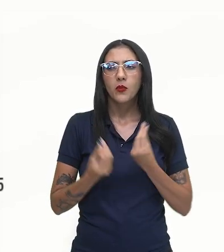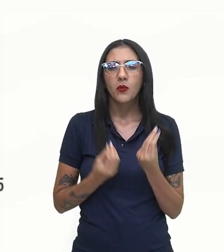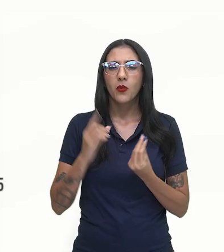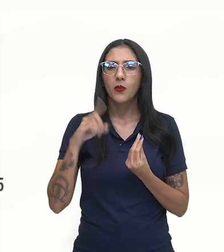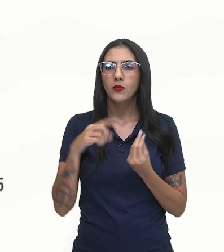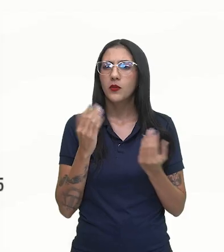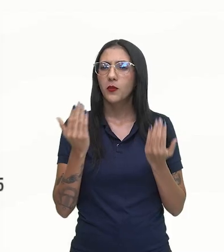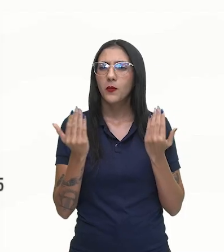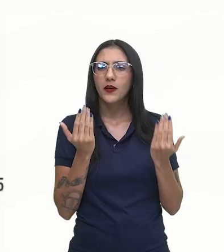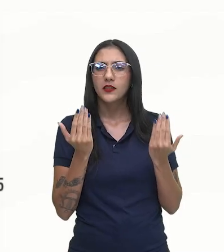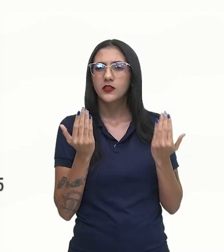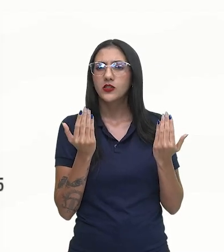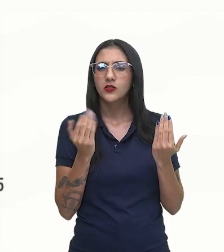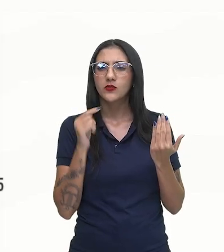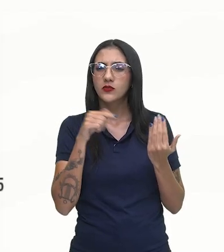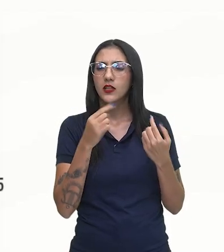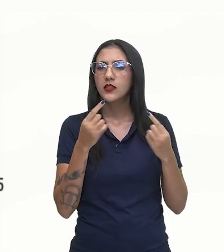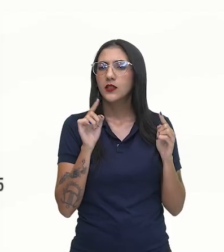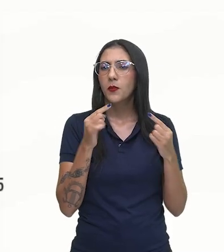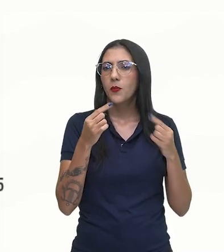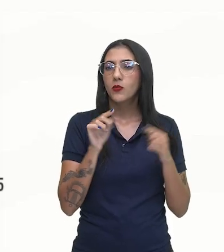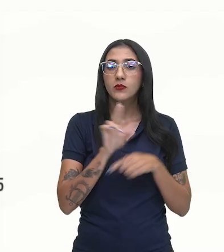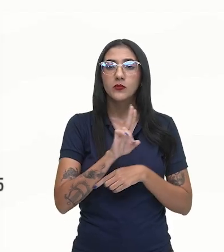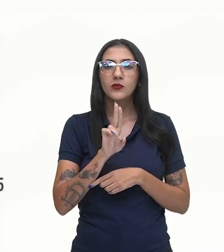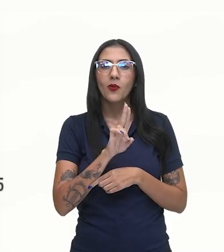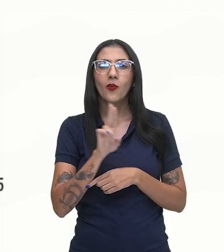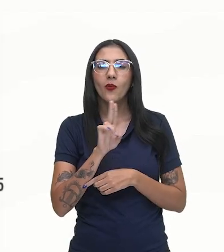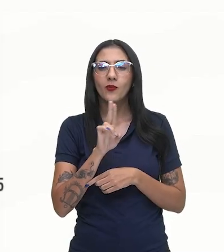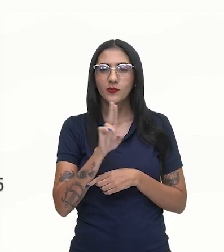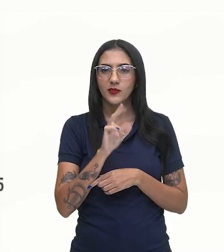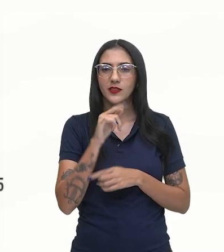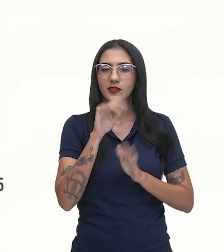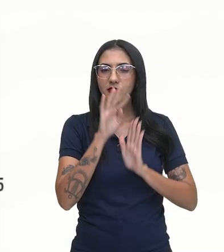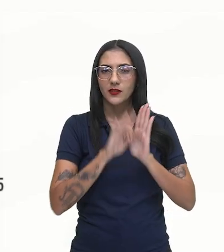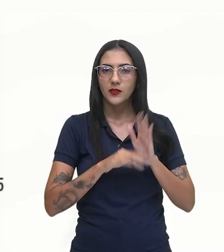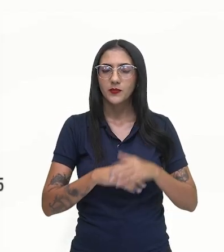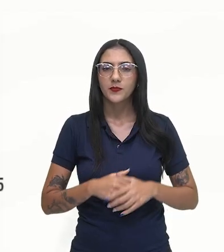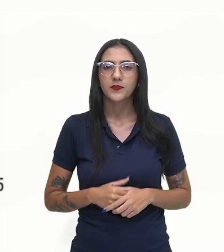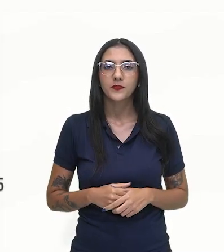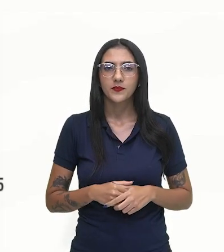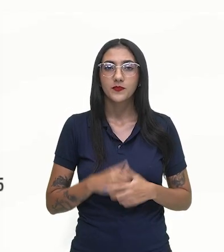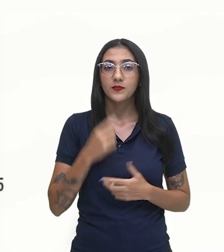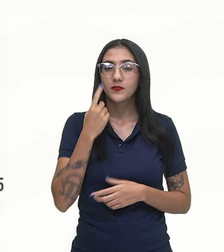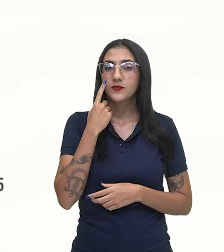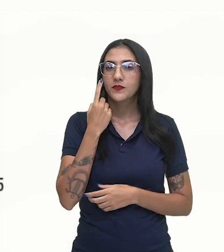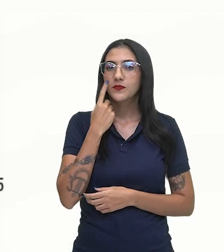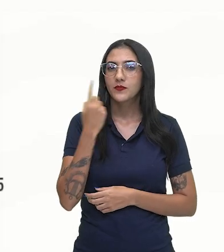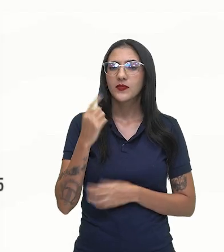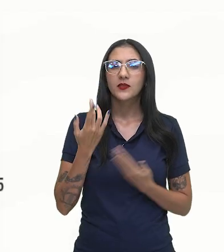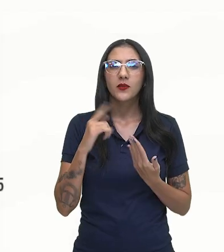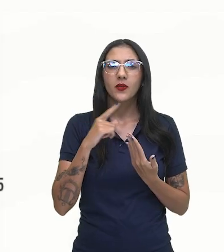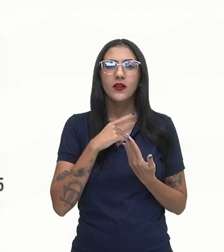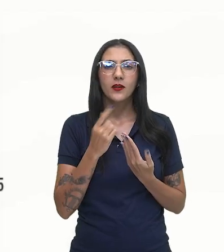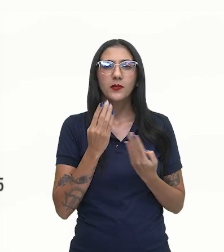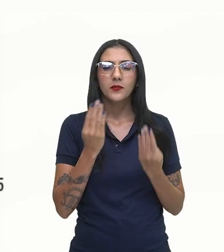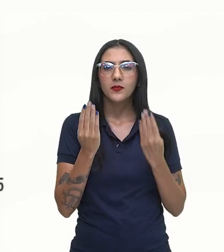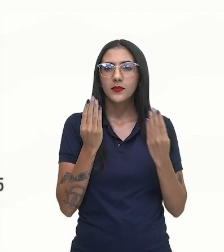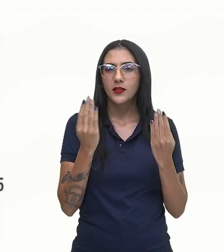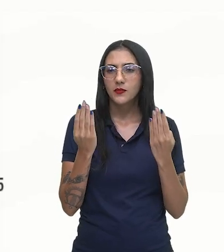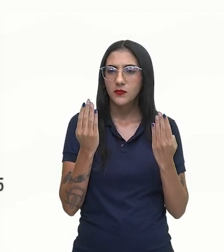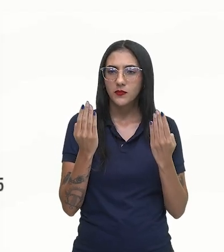comparativo dessa música, né? É o nome da música, o nome da letra. Big. Qual é o comparativo de